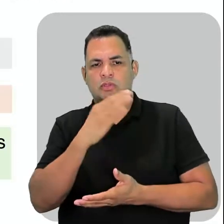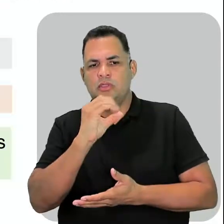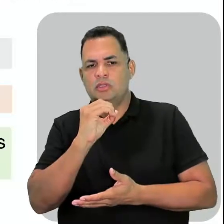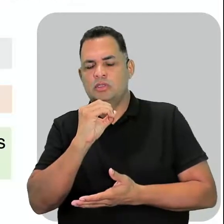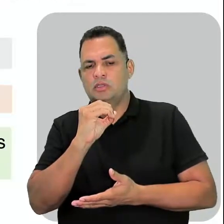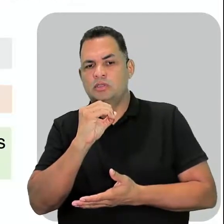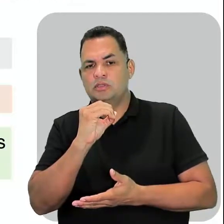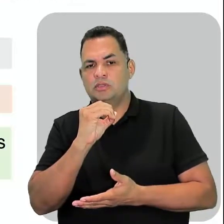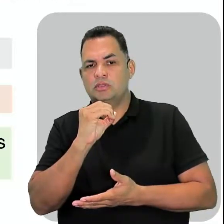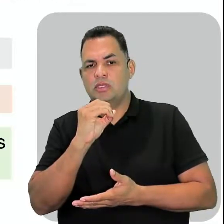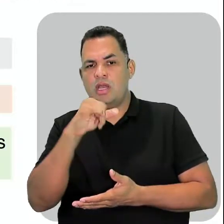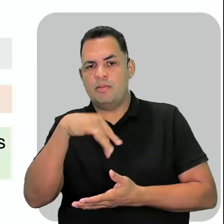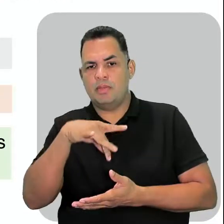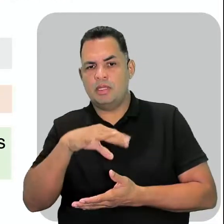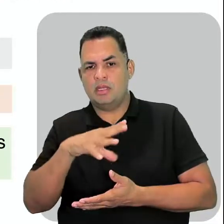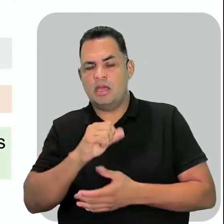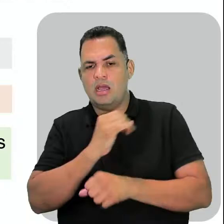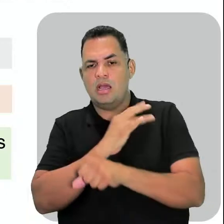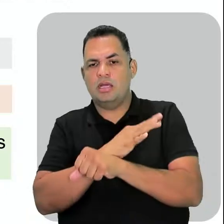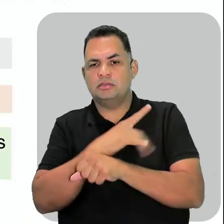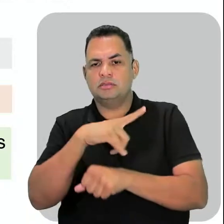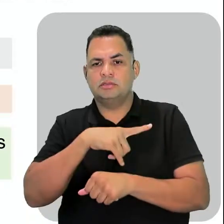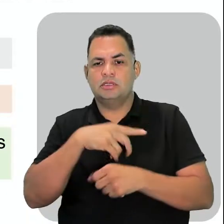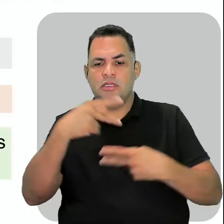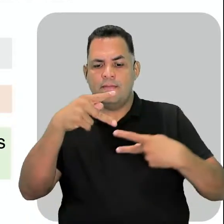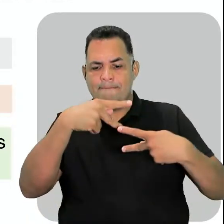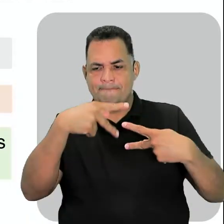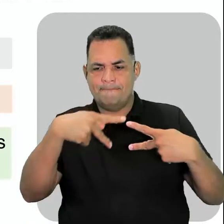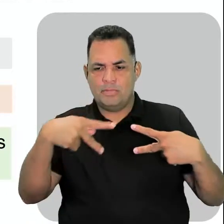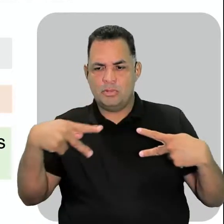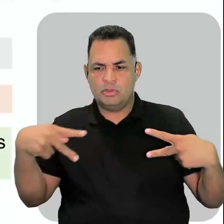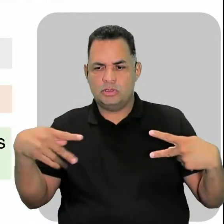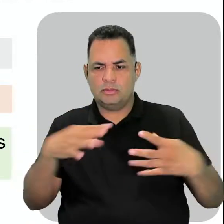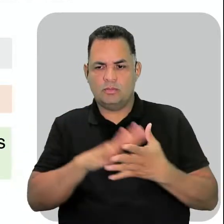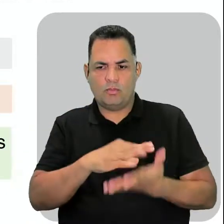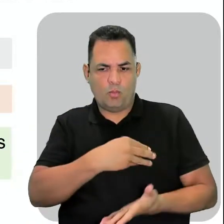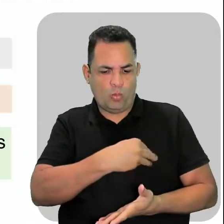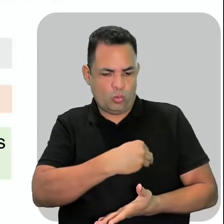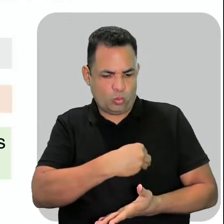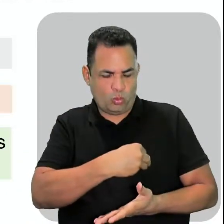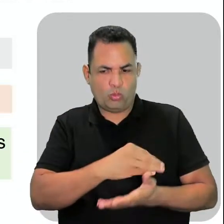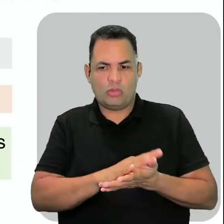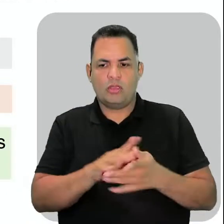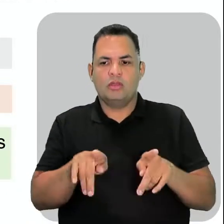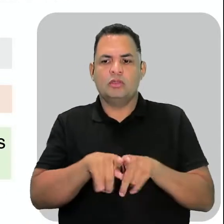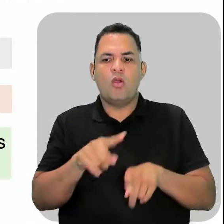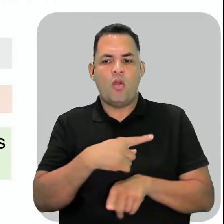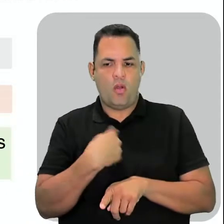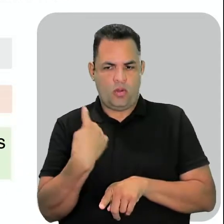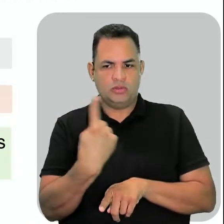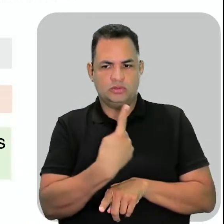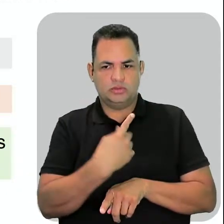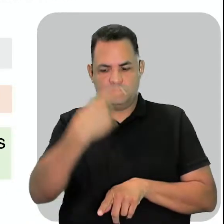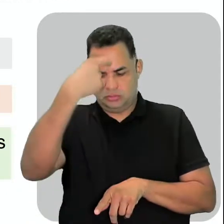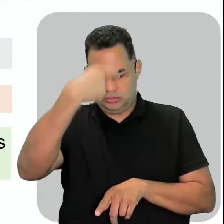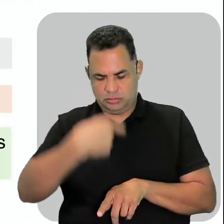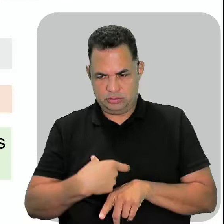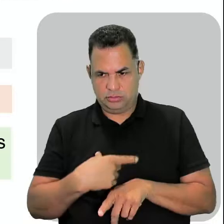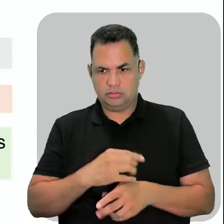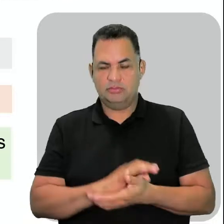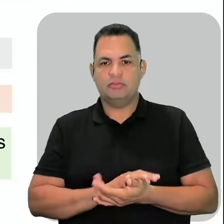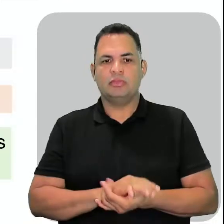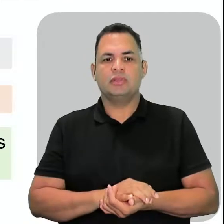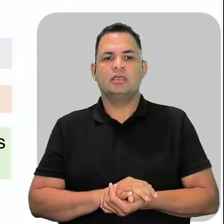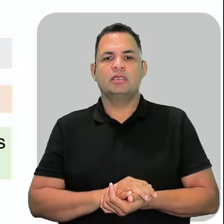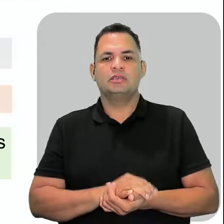aminoácidos que constituem as nossas proteínas, proteínas dos mamíferos. Nós somos mamíferos, né? E